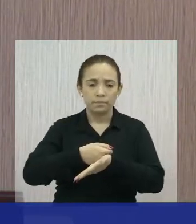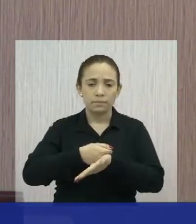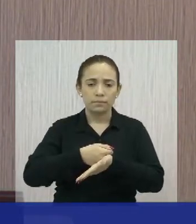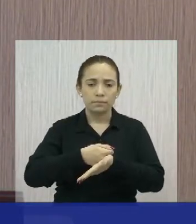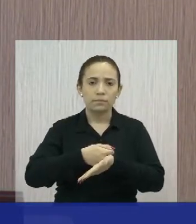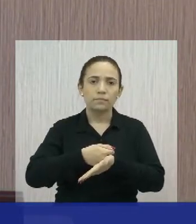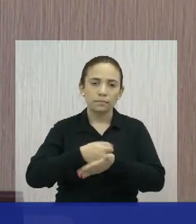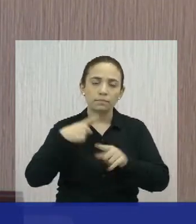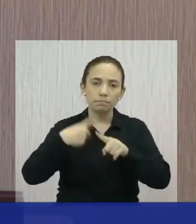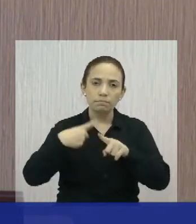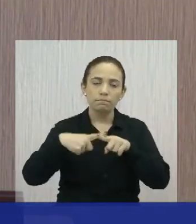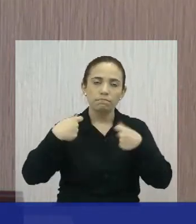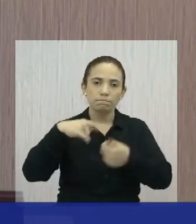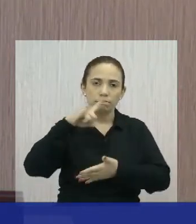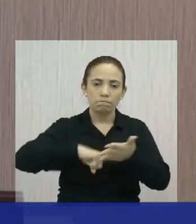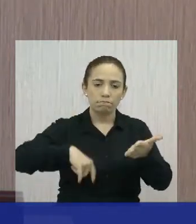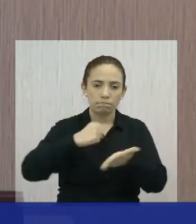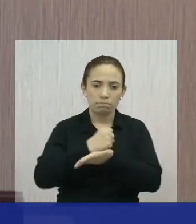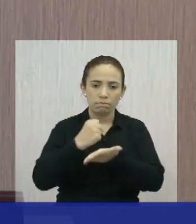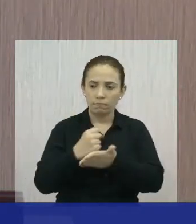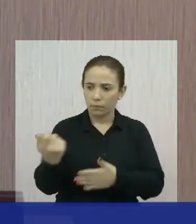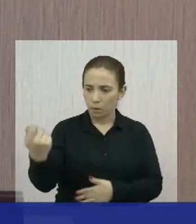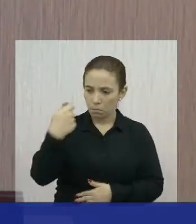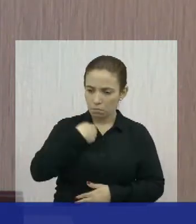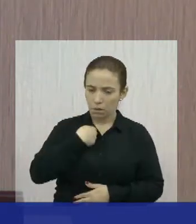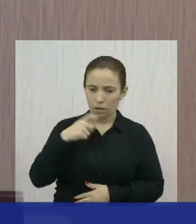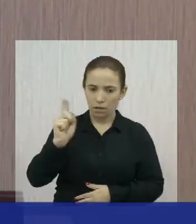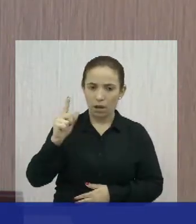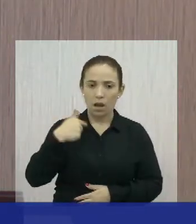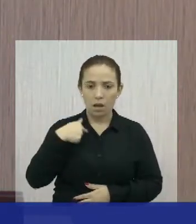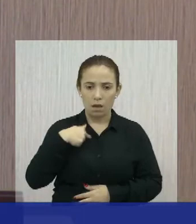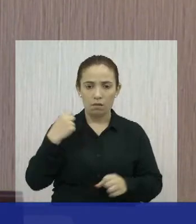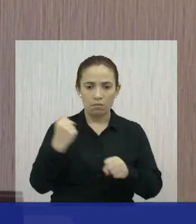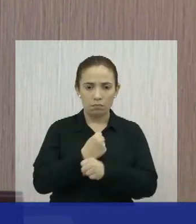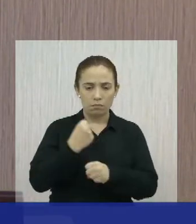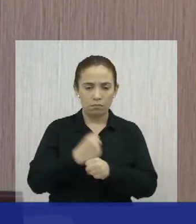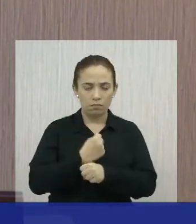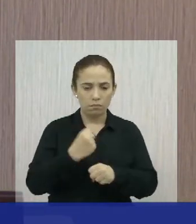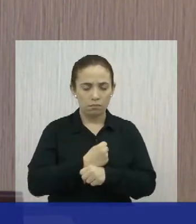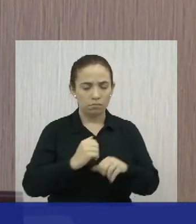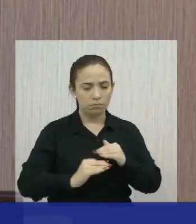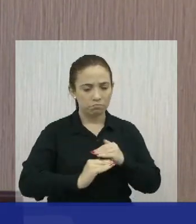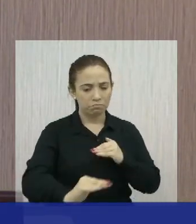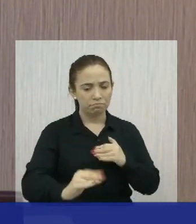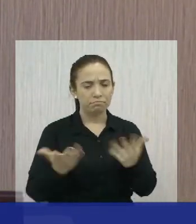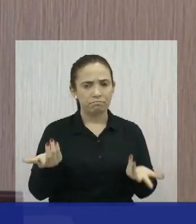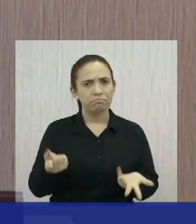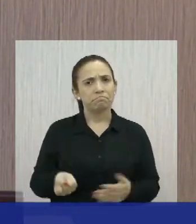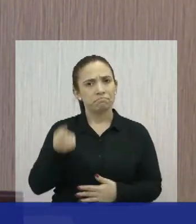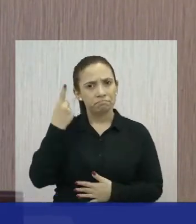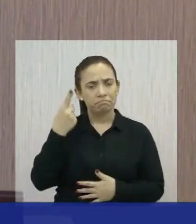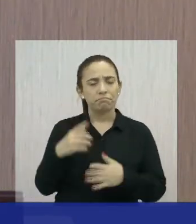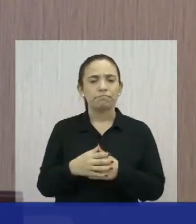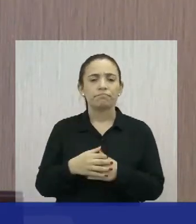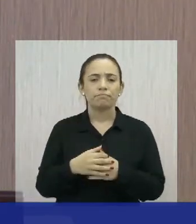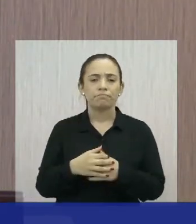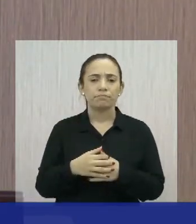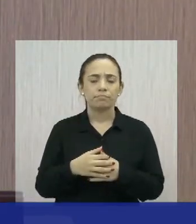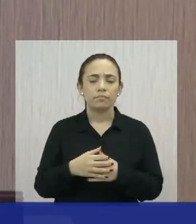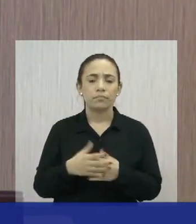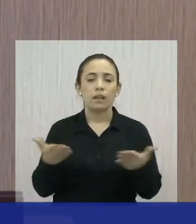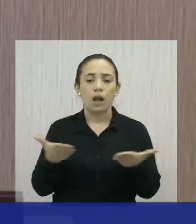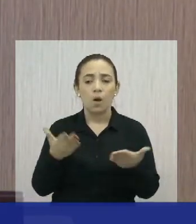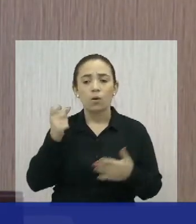ser credenciados, e não a mim, o dono da calçada, que tive que fazer a calçada. Bem interessante isso. Agora, nós